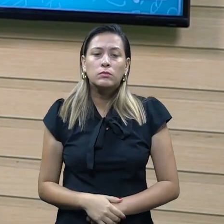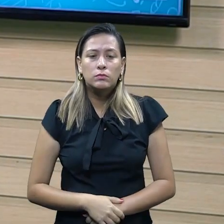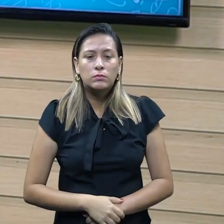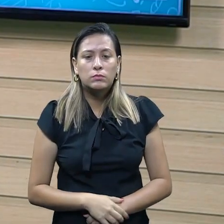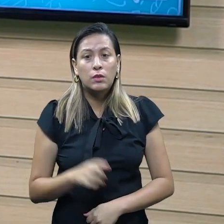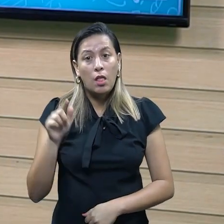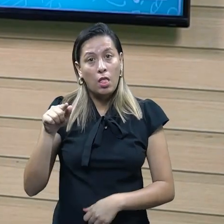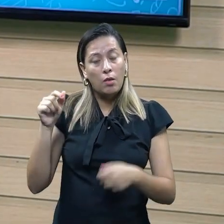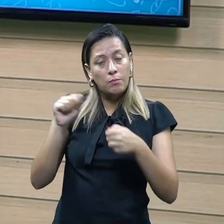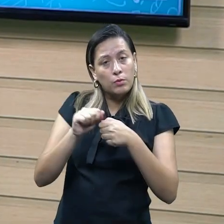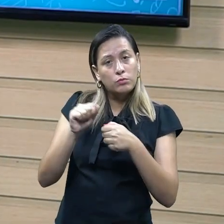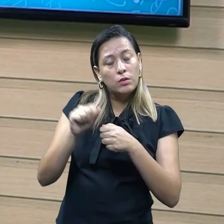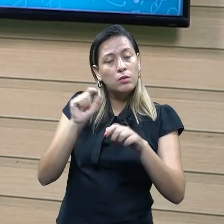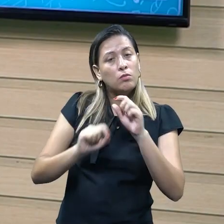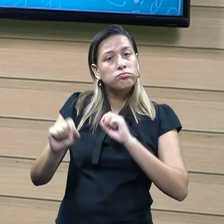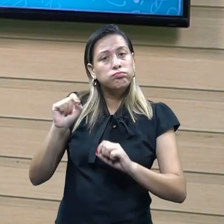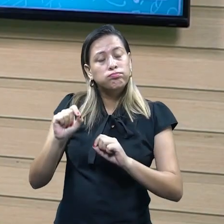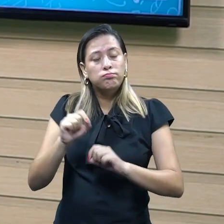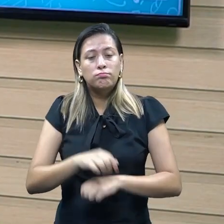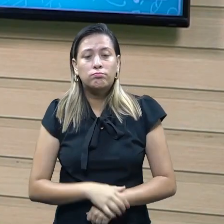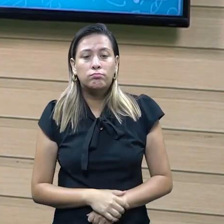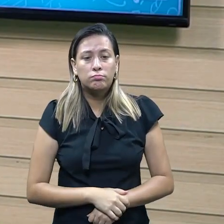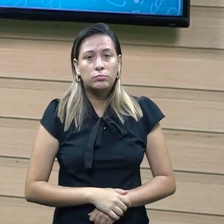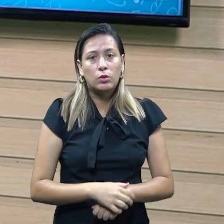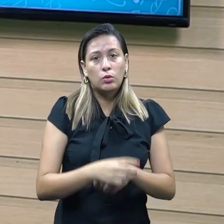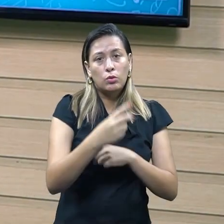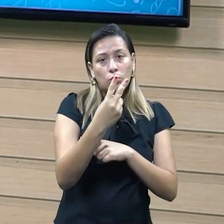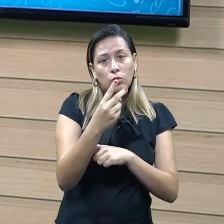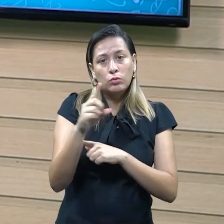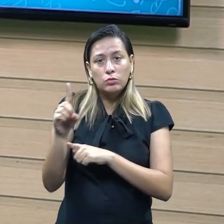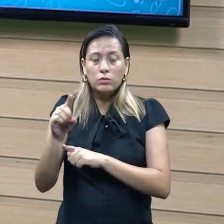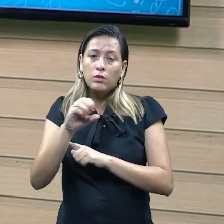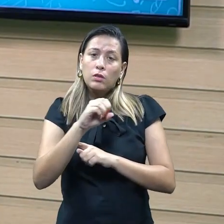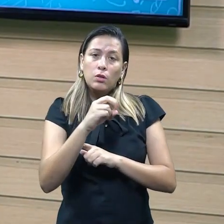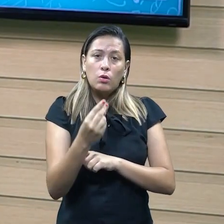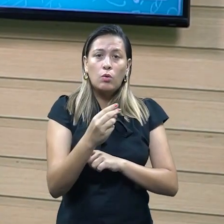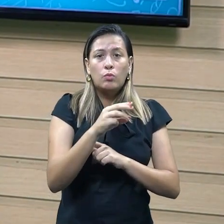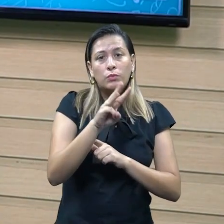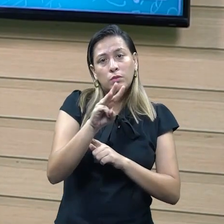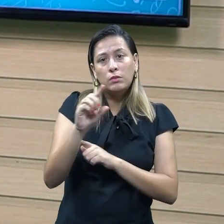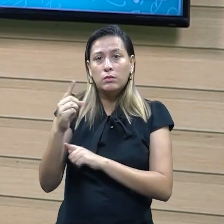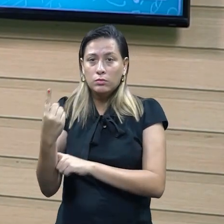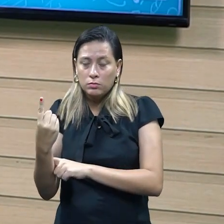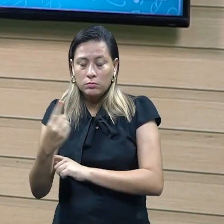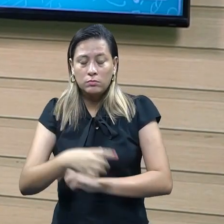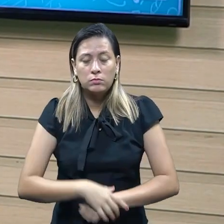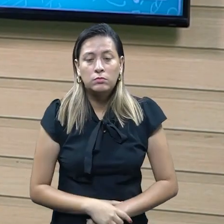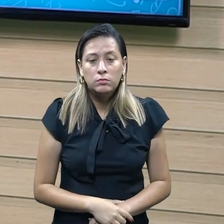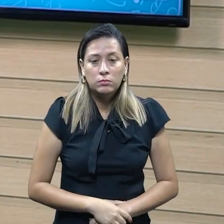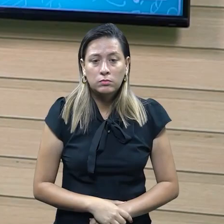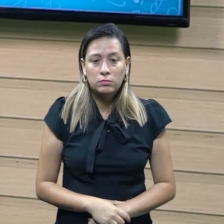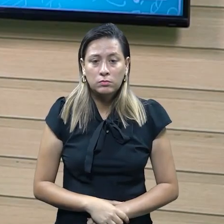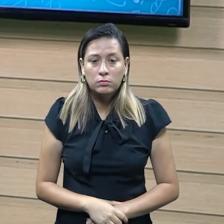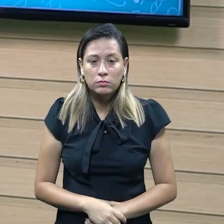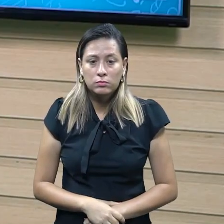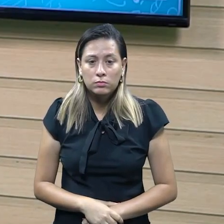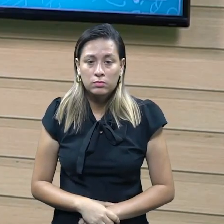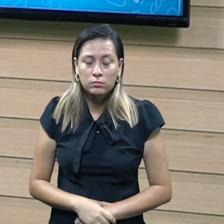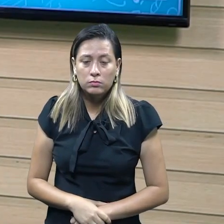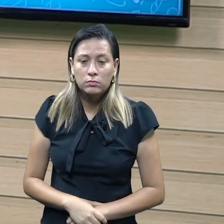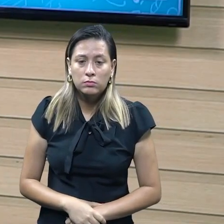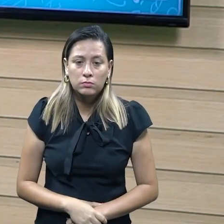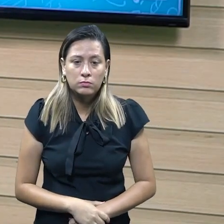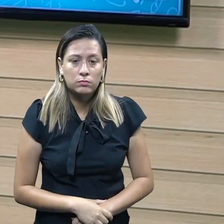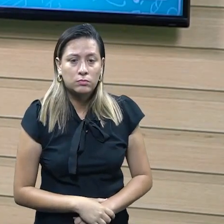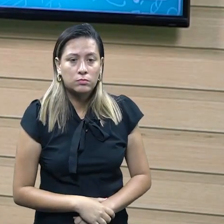produzidos, esses desenhos, em 2 dimensões ou em 3 dimensões. E tem uma gama de profissionais